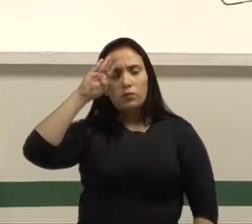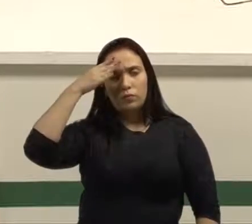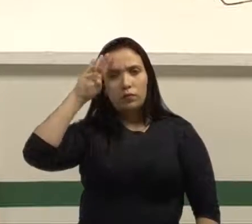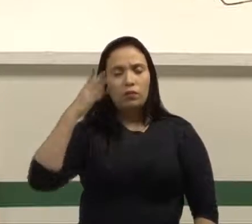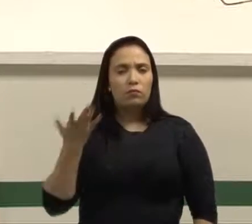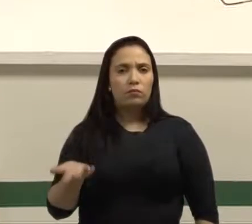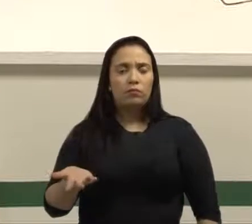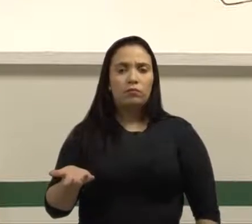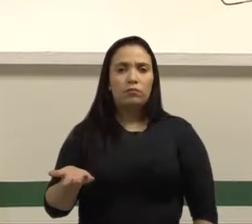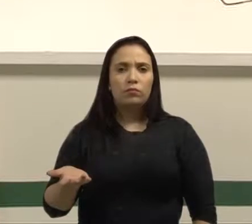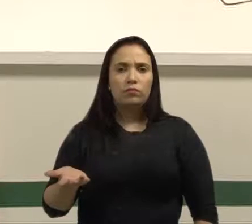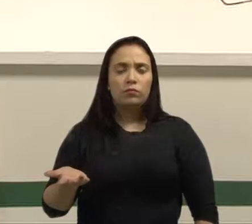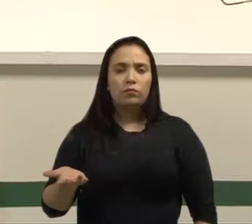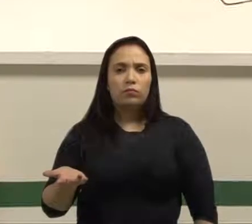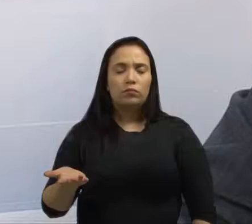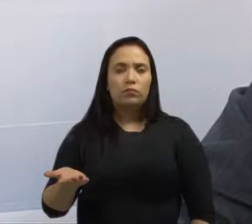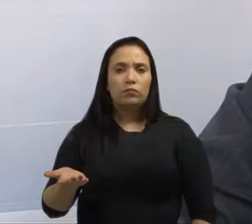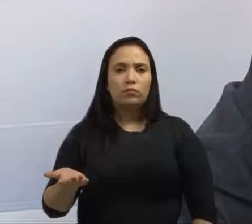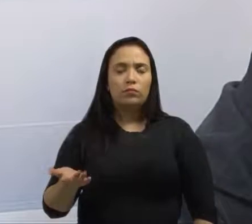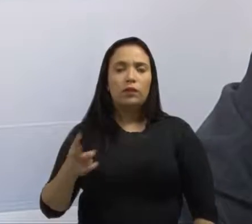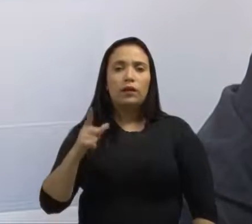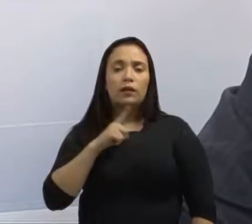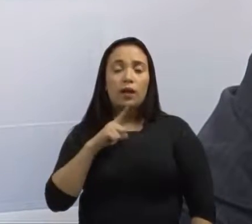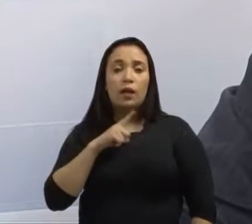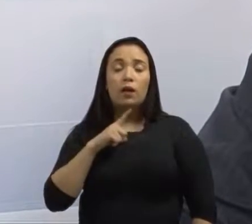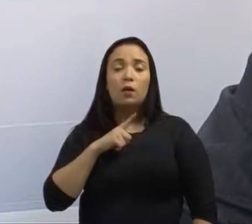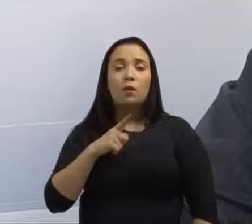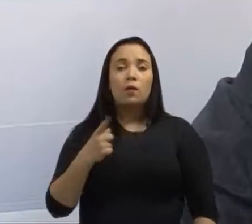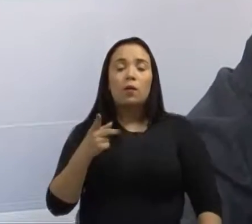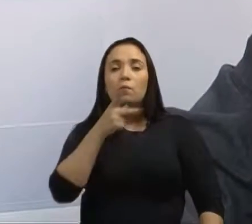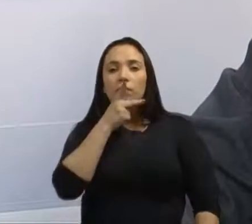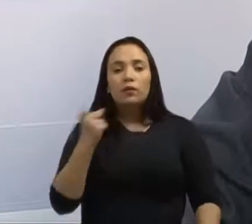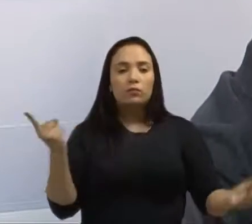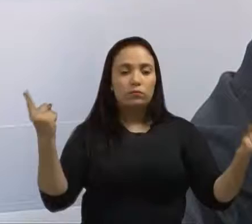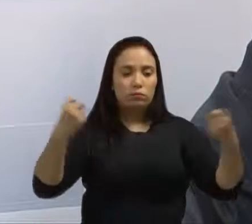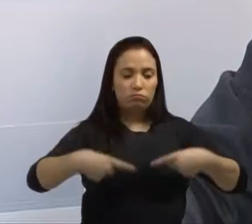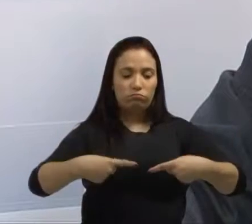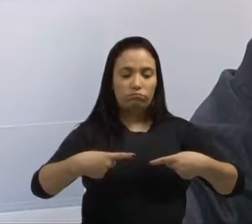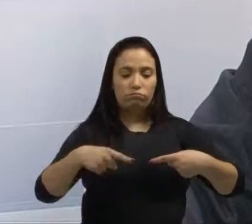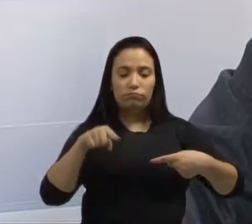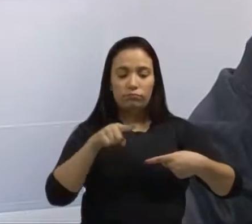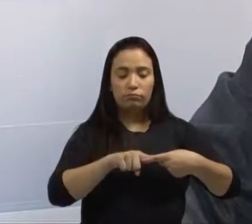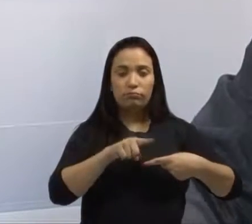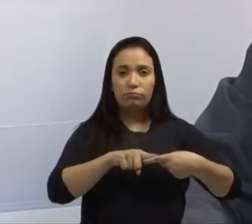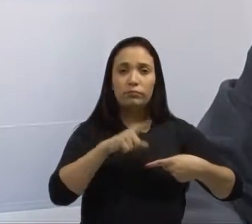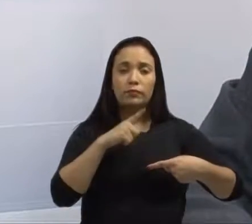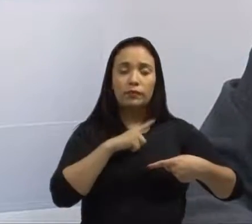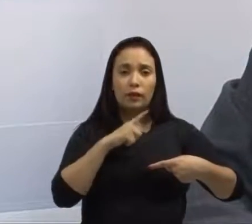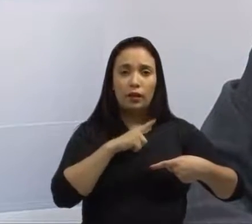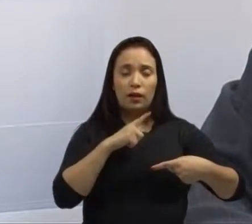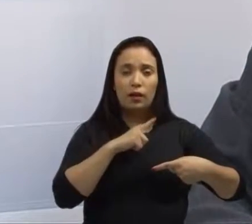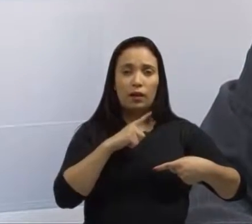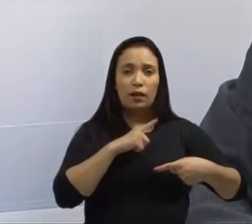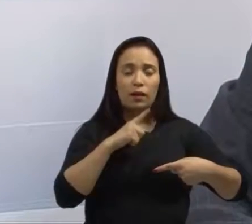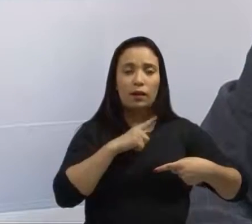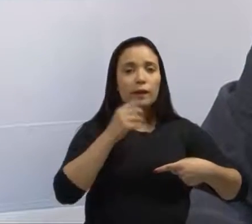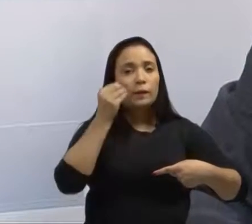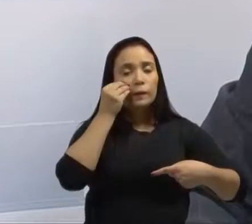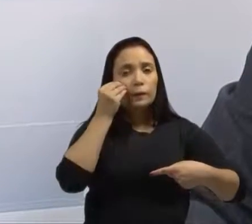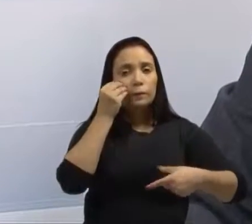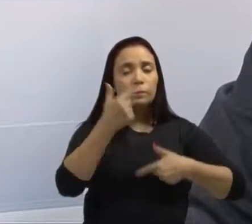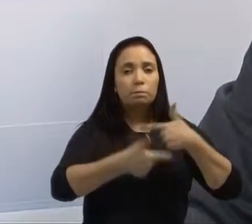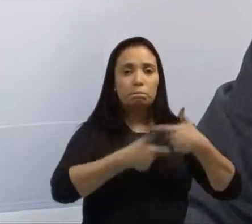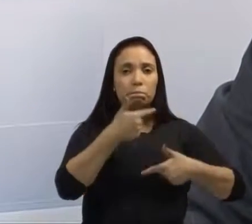Nós temos uma oposição não unificada, com dois núcleos, que estão tentando ver se